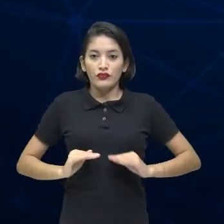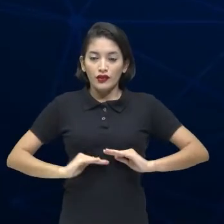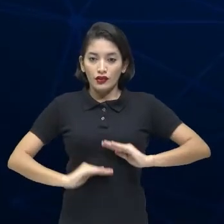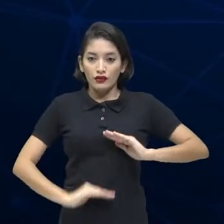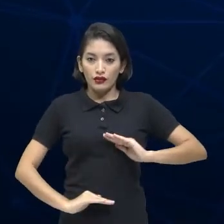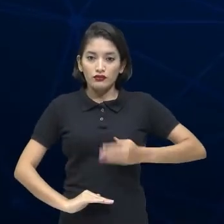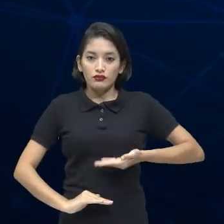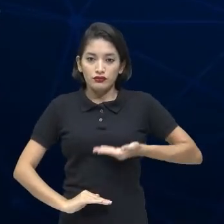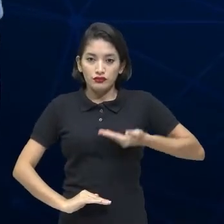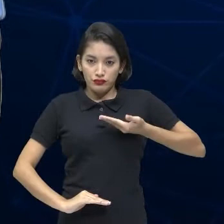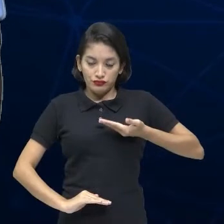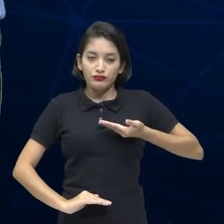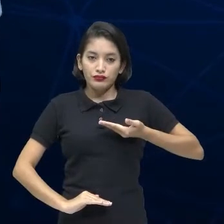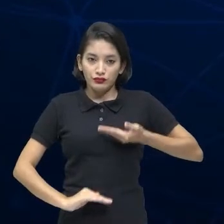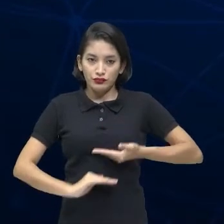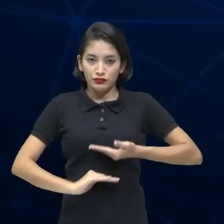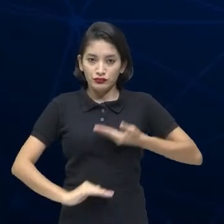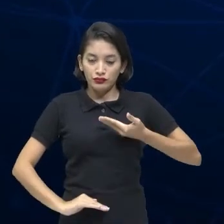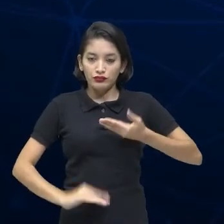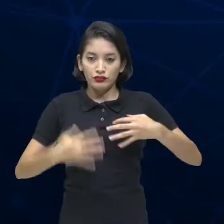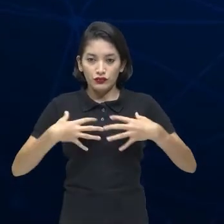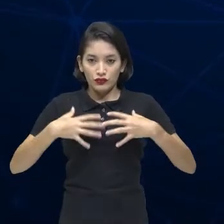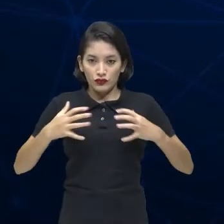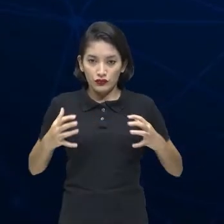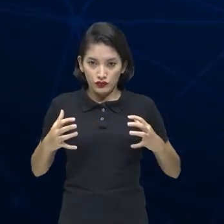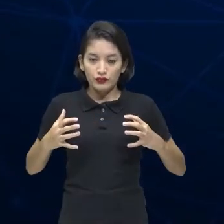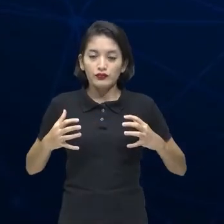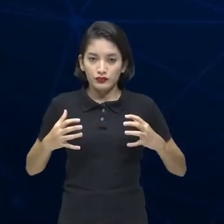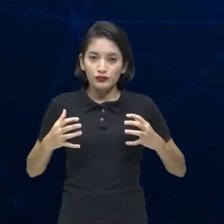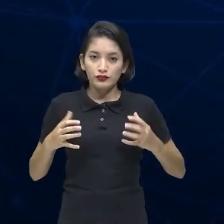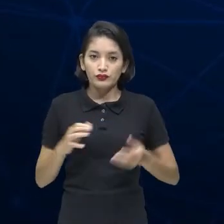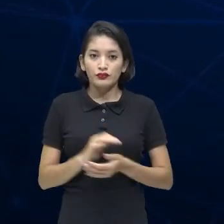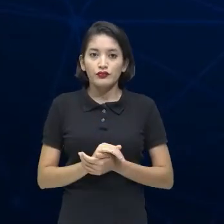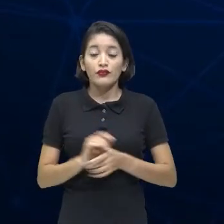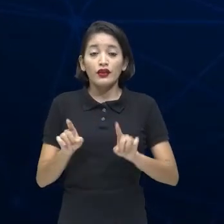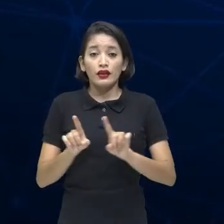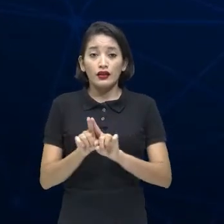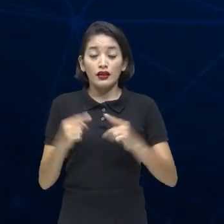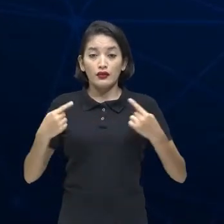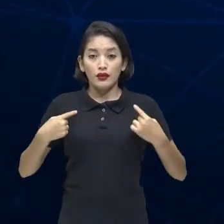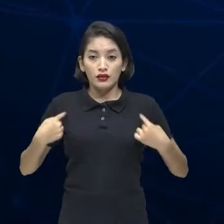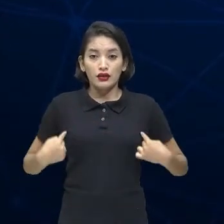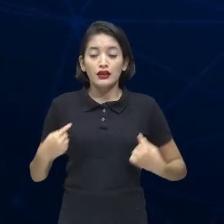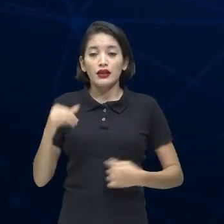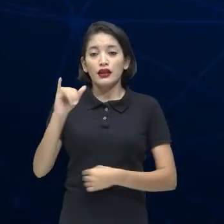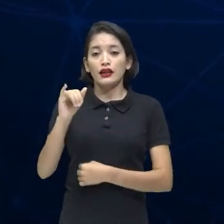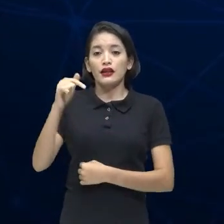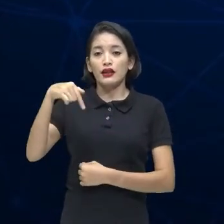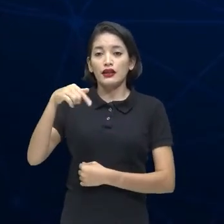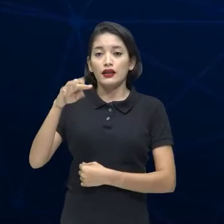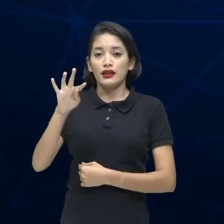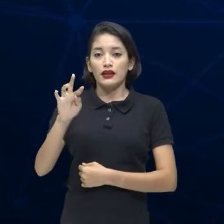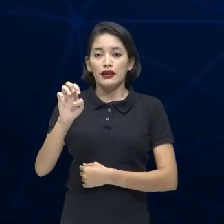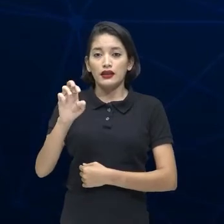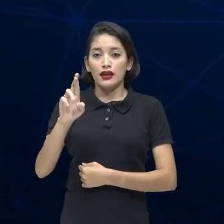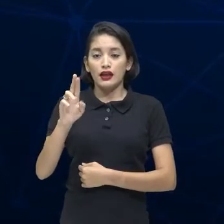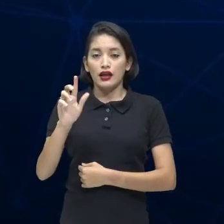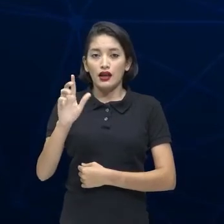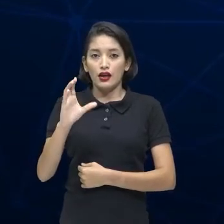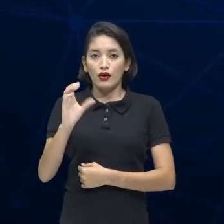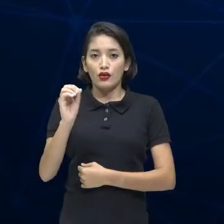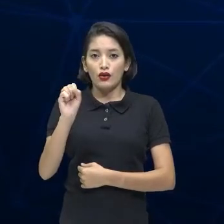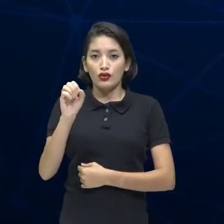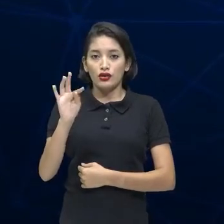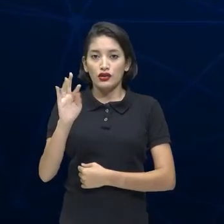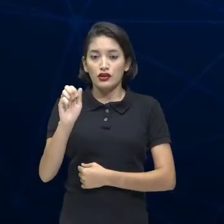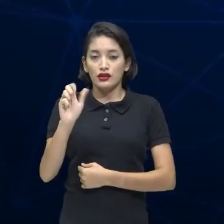caixa torácica da cavidade abdominal, e os intercostais, que estão presentes aqui nas nossas costelas, que faz com